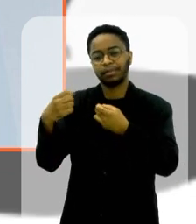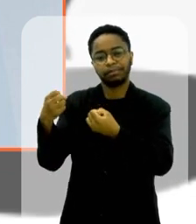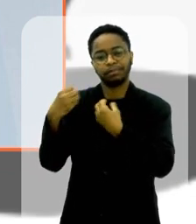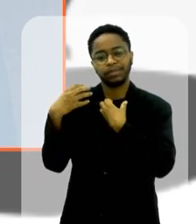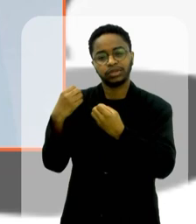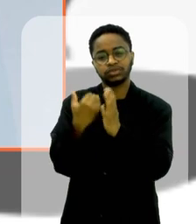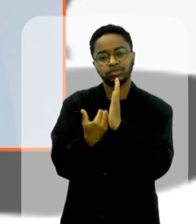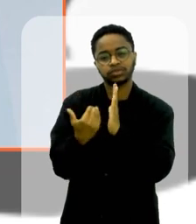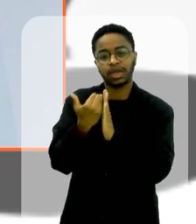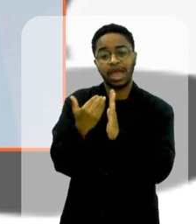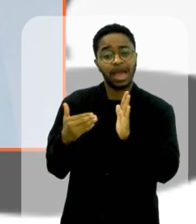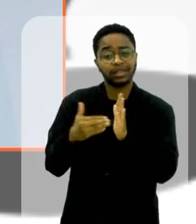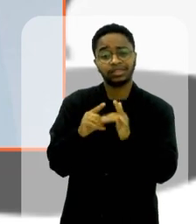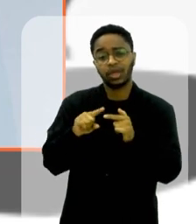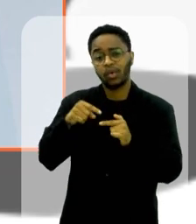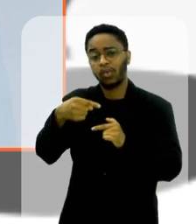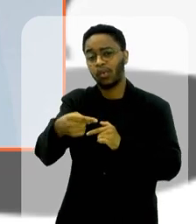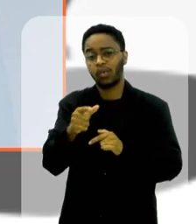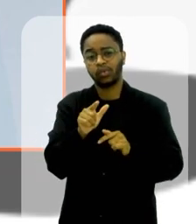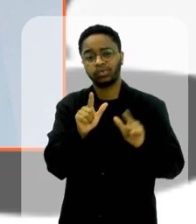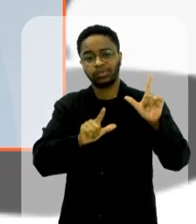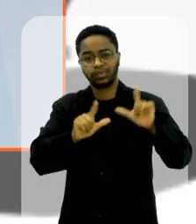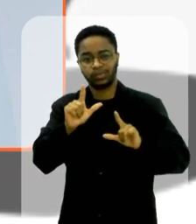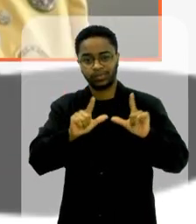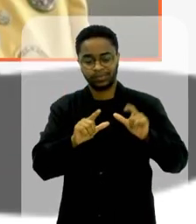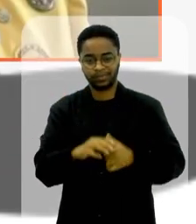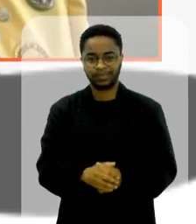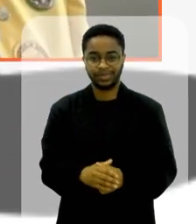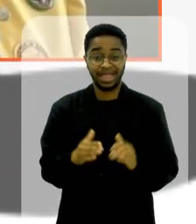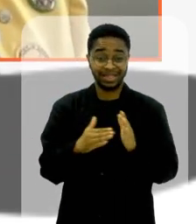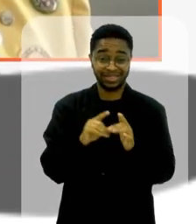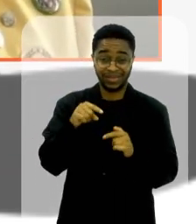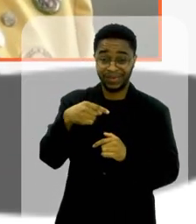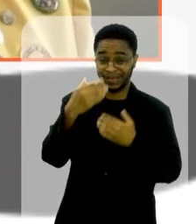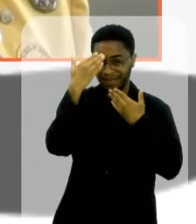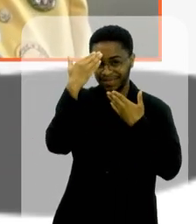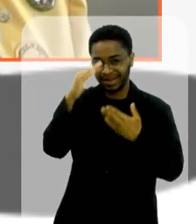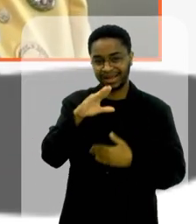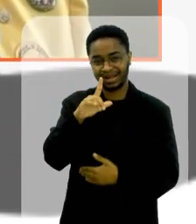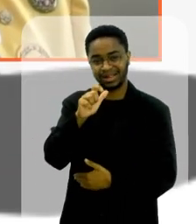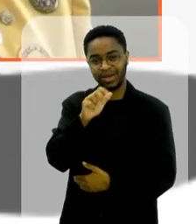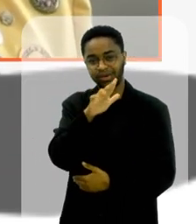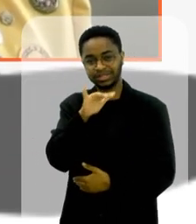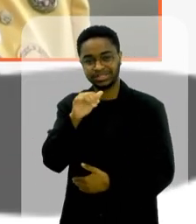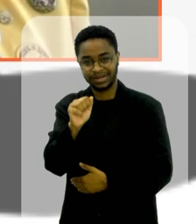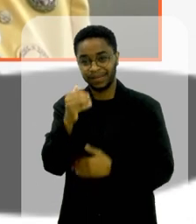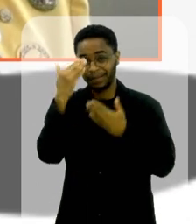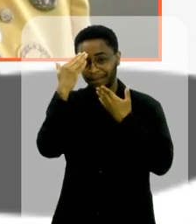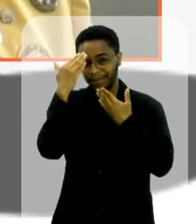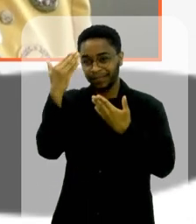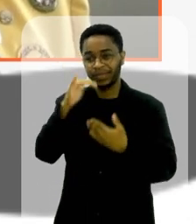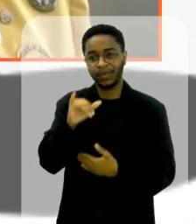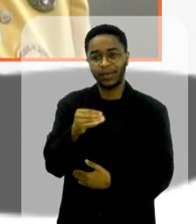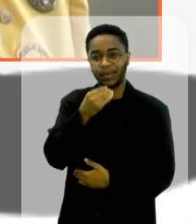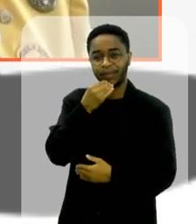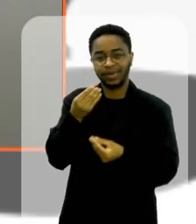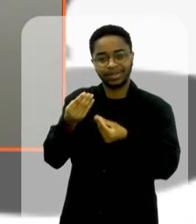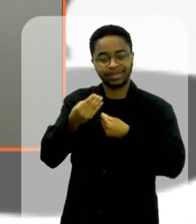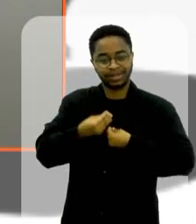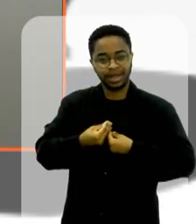nos ensinar tanto e até o próximo programa. Até o próximo, então. Obrigado, Cláudio. Obrigado aí